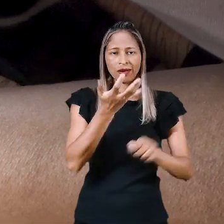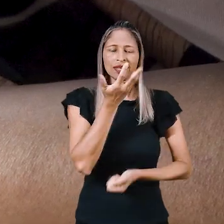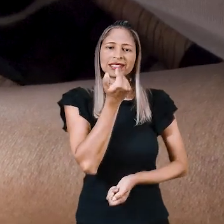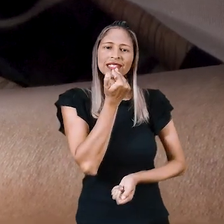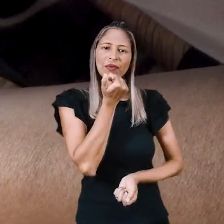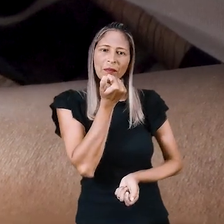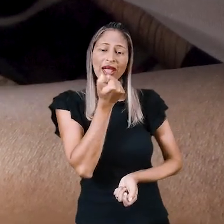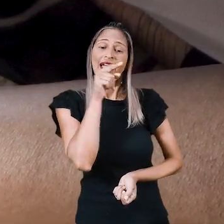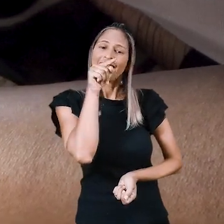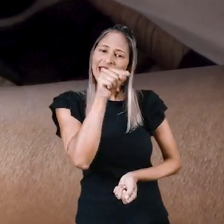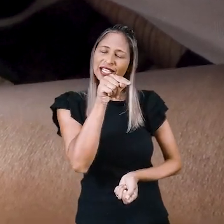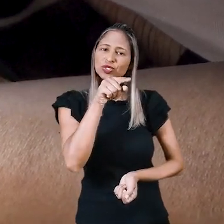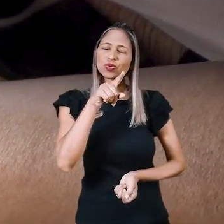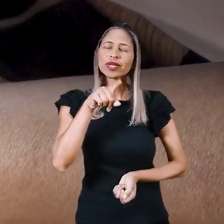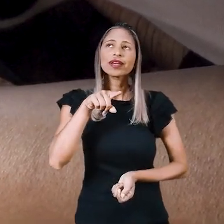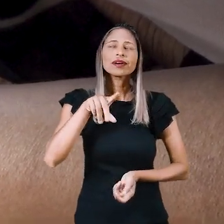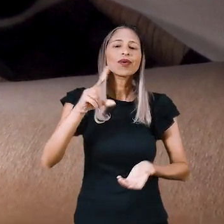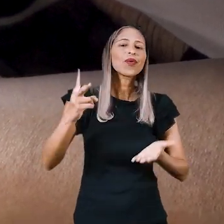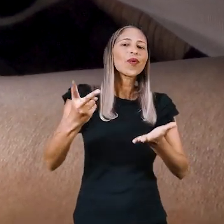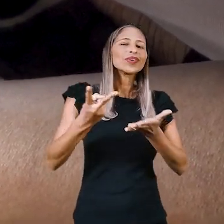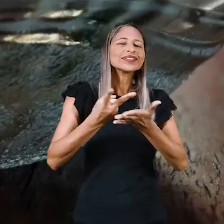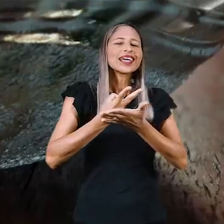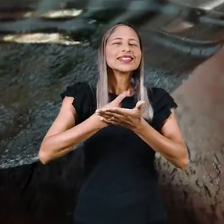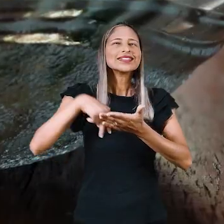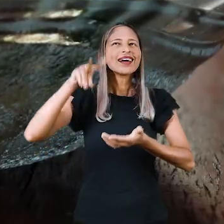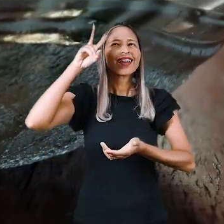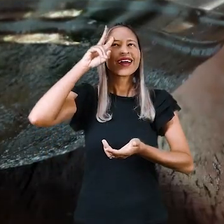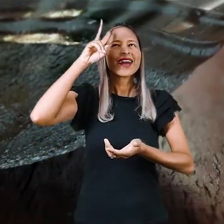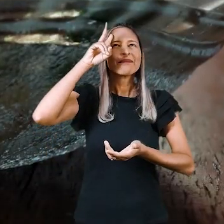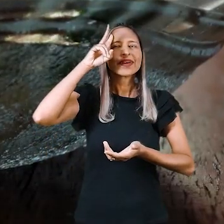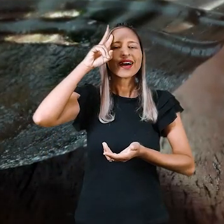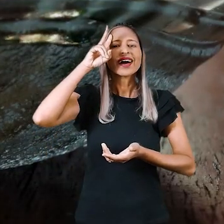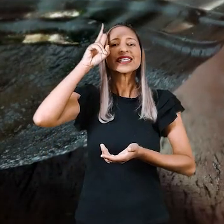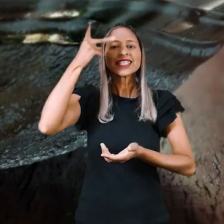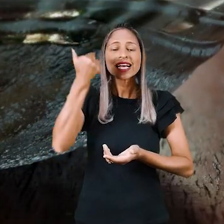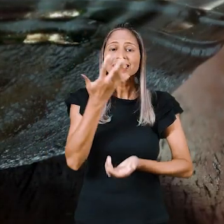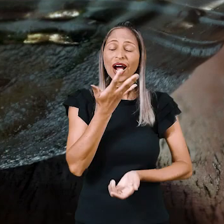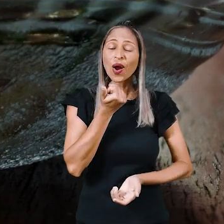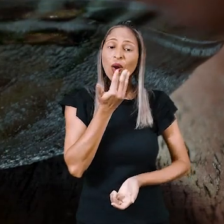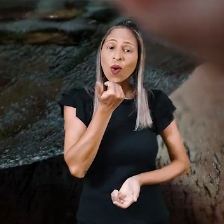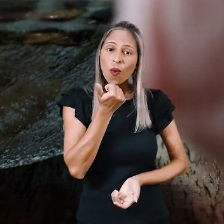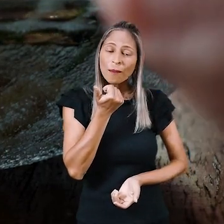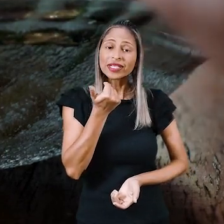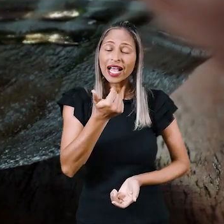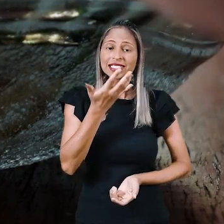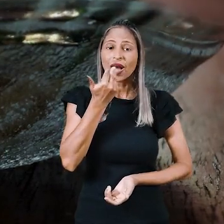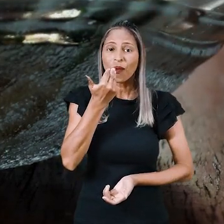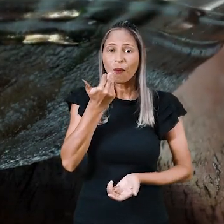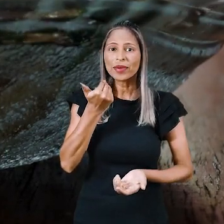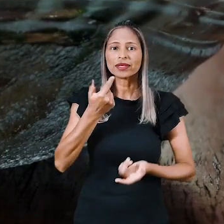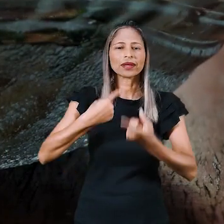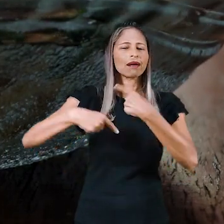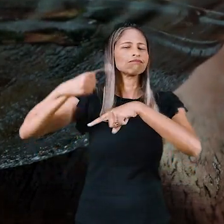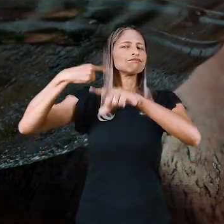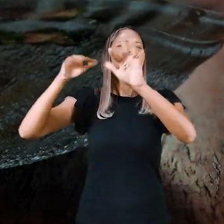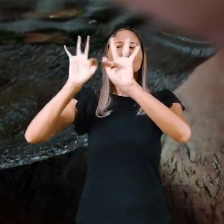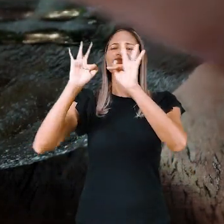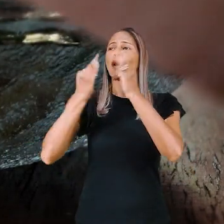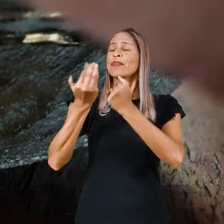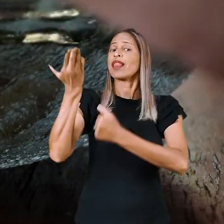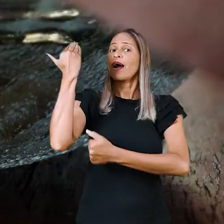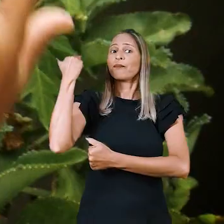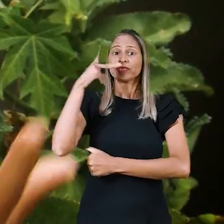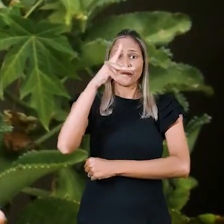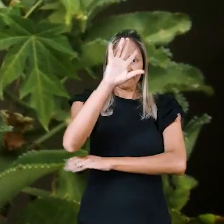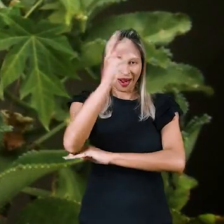comer. Então, é isso que traz quando você vem com essa comida, e essa comida que é ancestral.